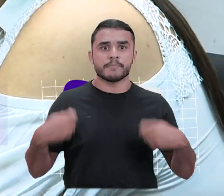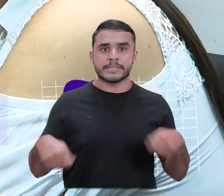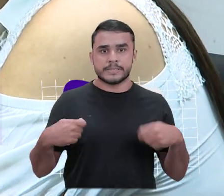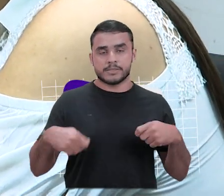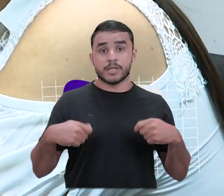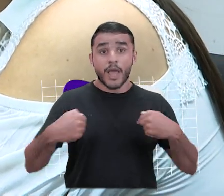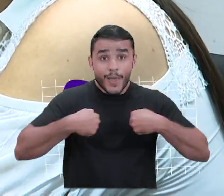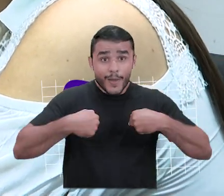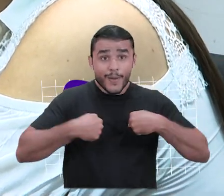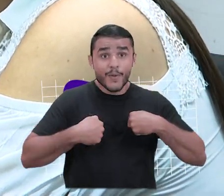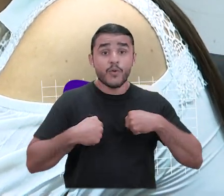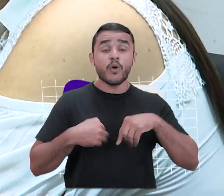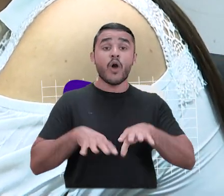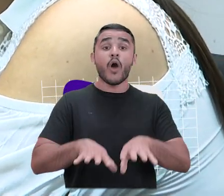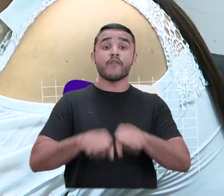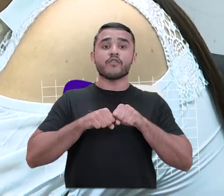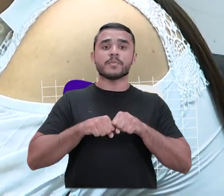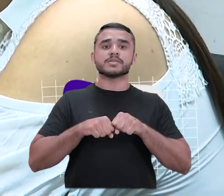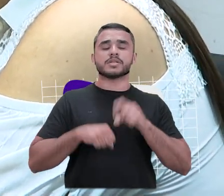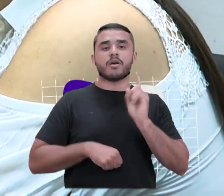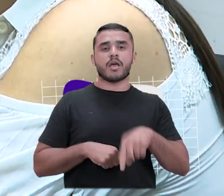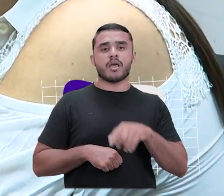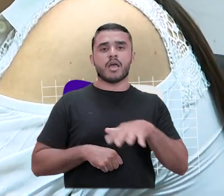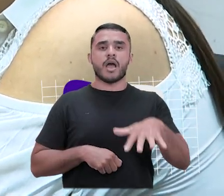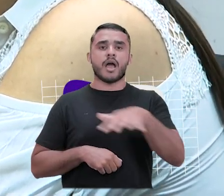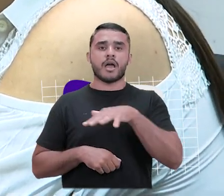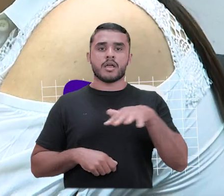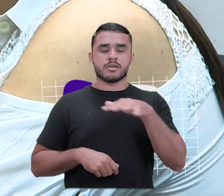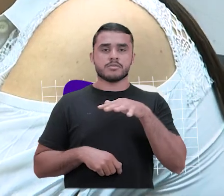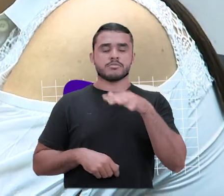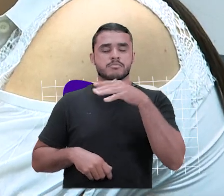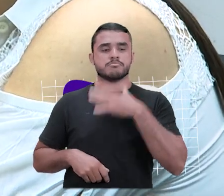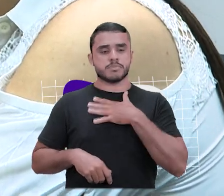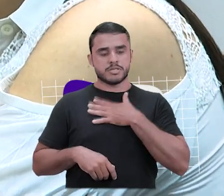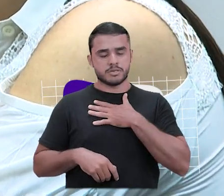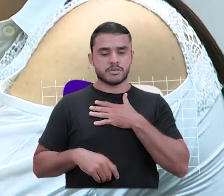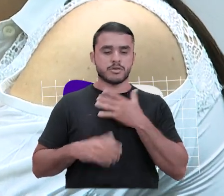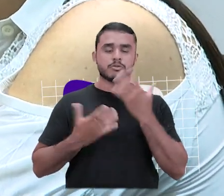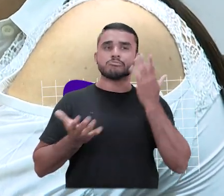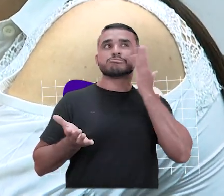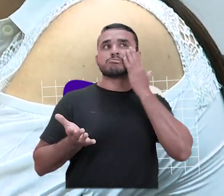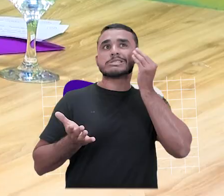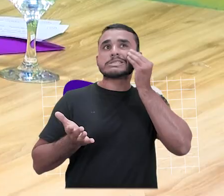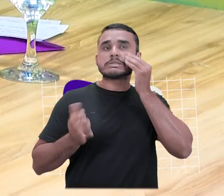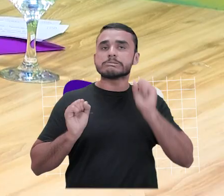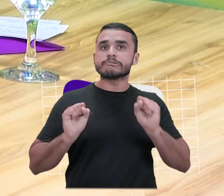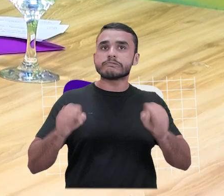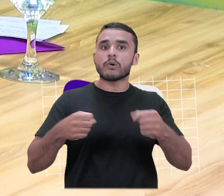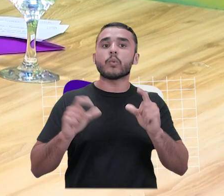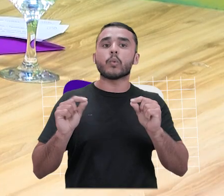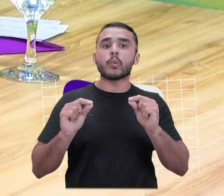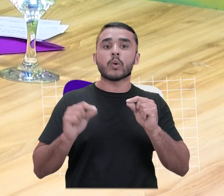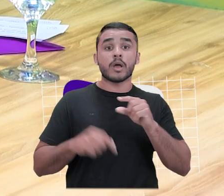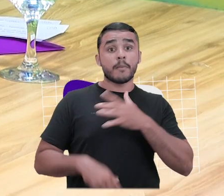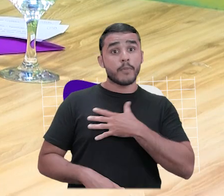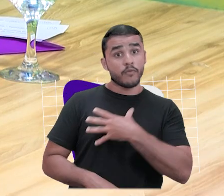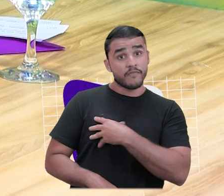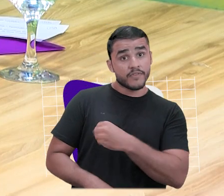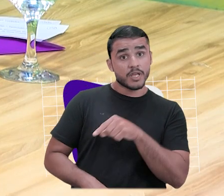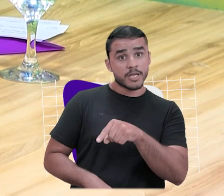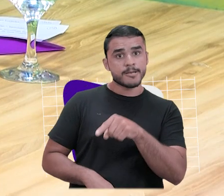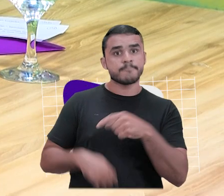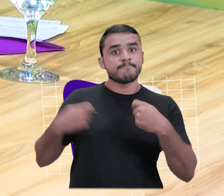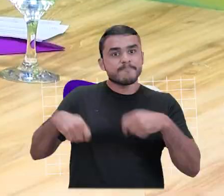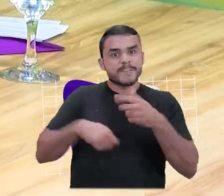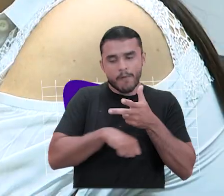na comunicação. Para integrar o João, não oralizado na época, né? Dentro da sociedade, fazer com